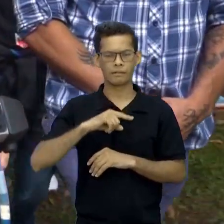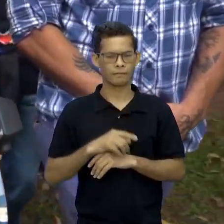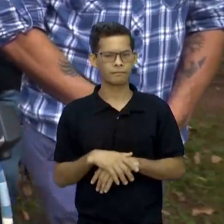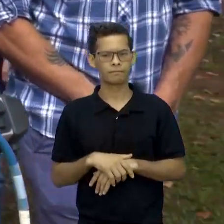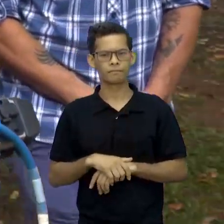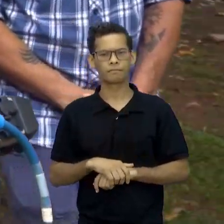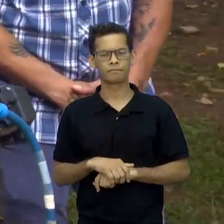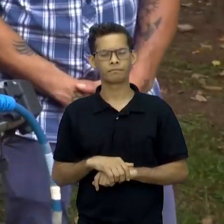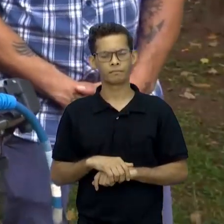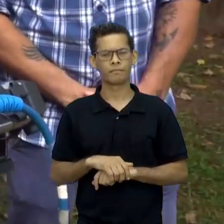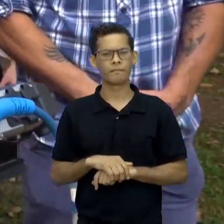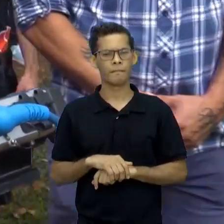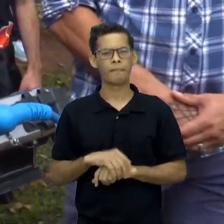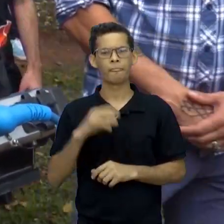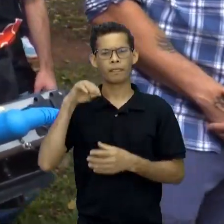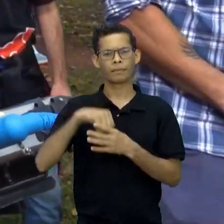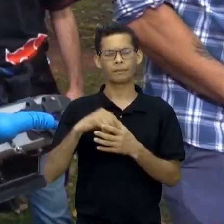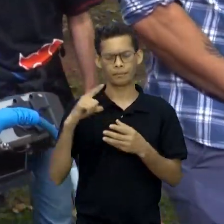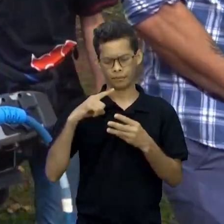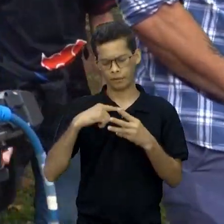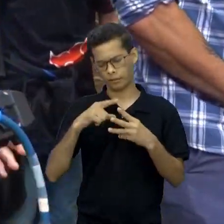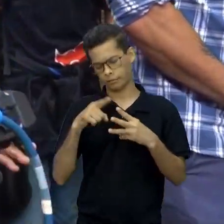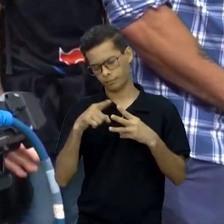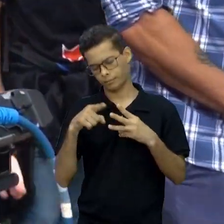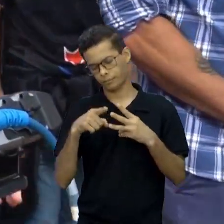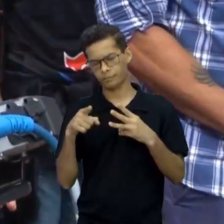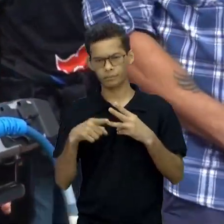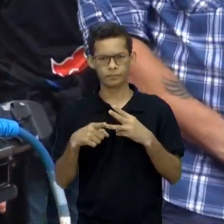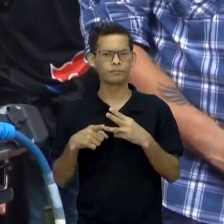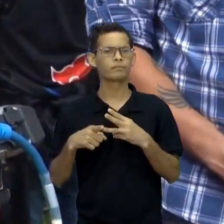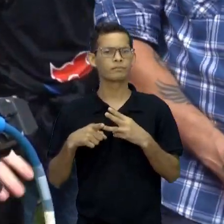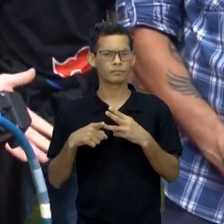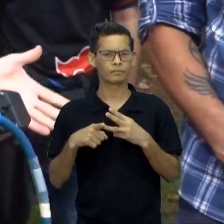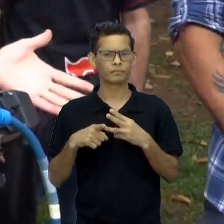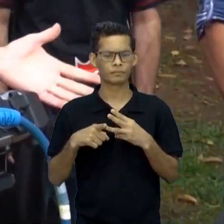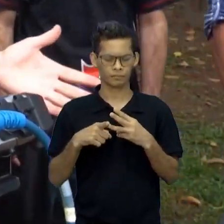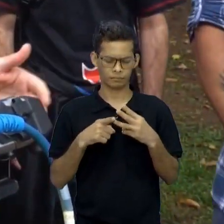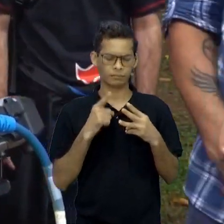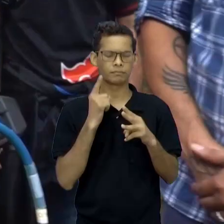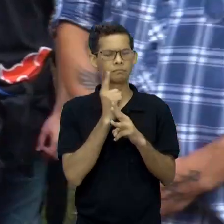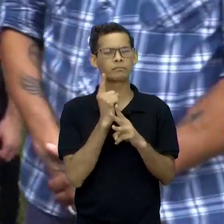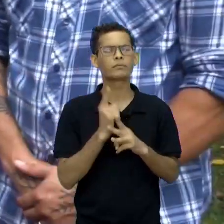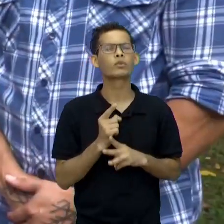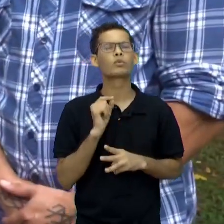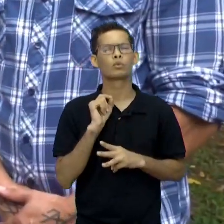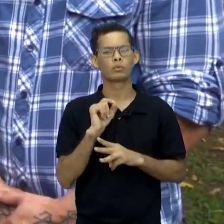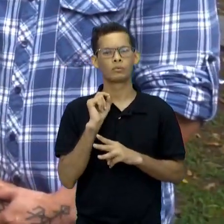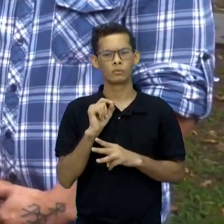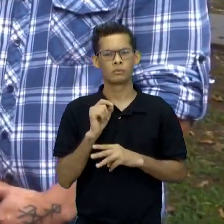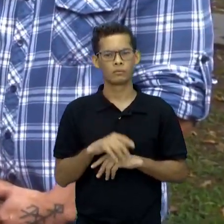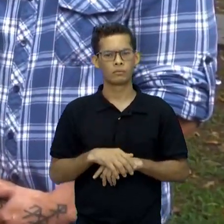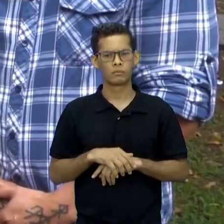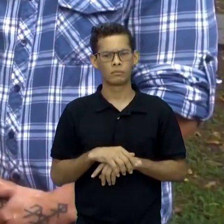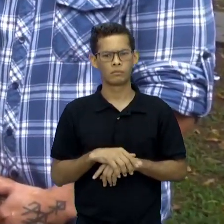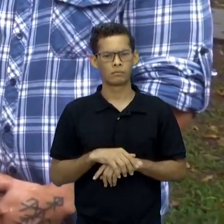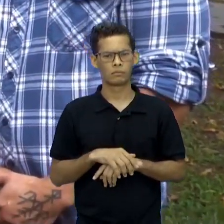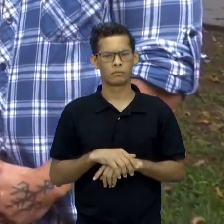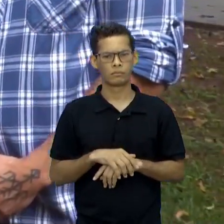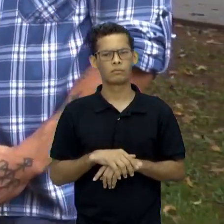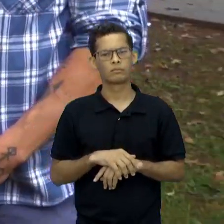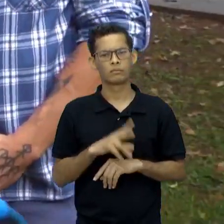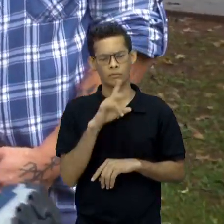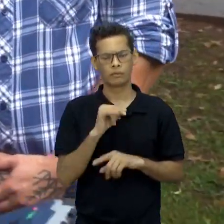que são 3 alvos. Então, se são 3 alvos, o que eu espero encontrar? 3 hipérboles.